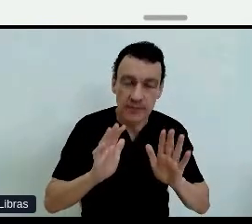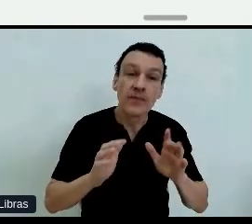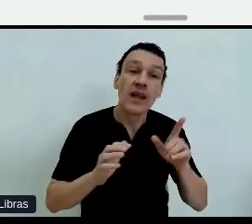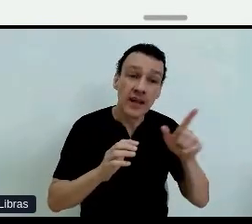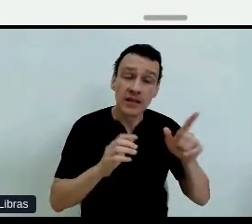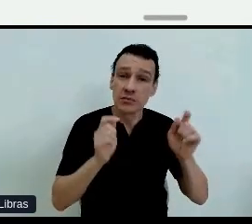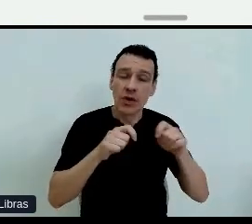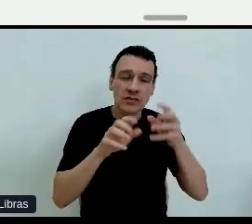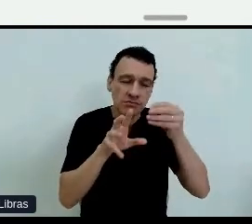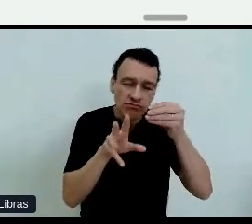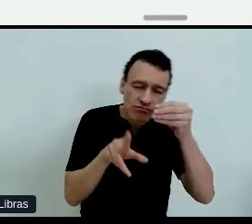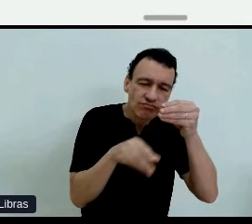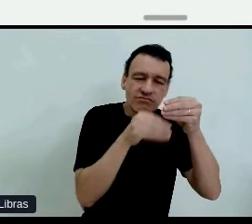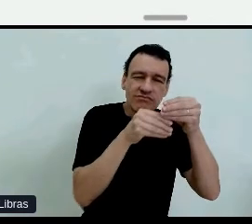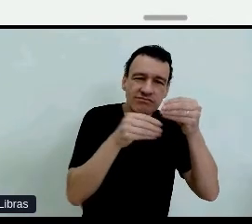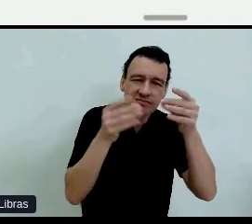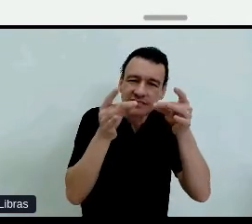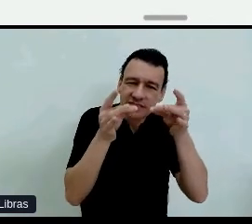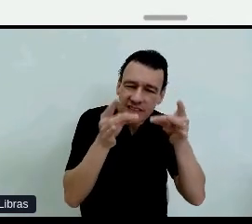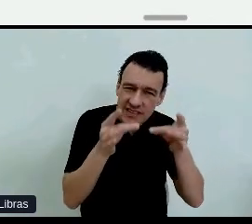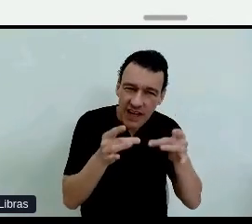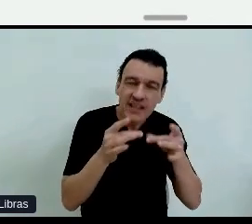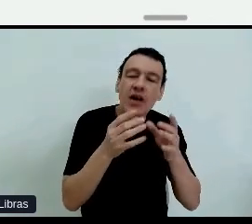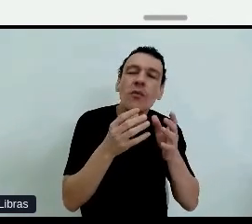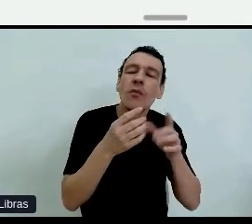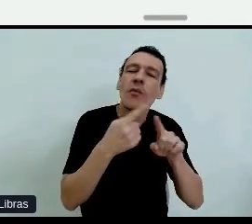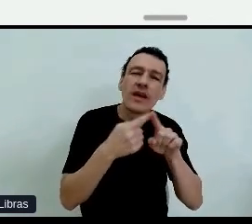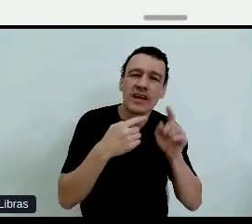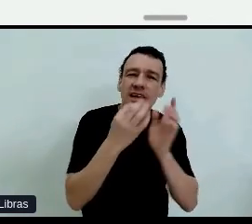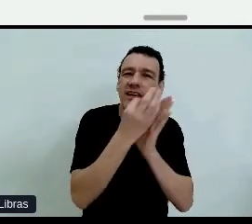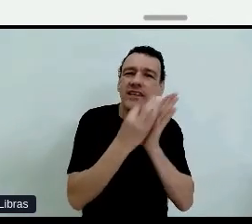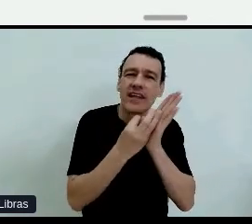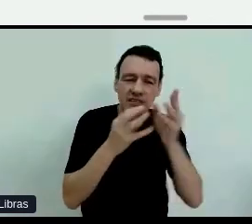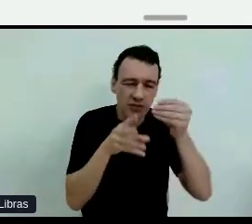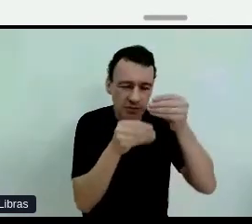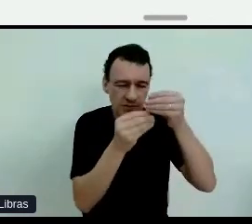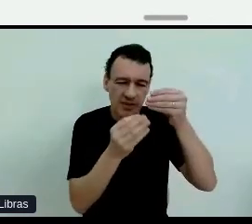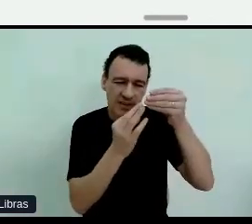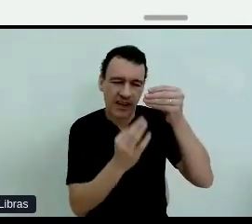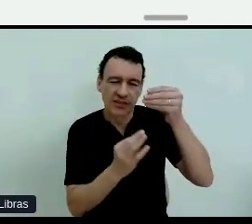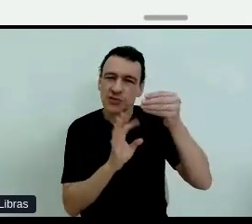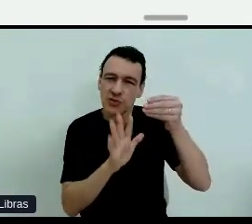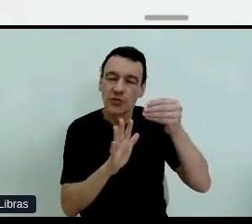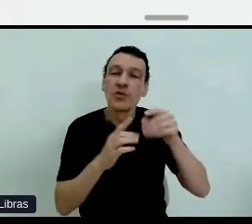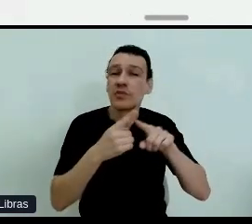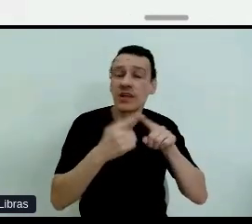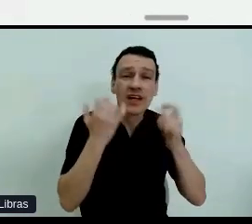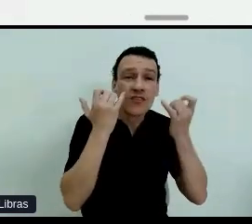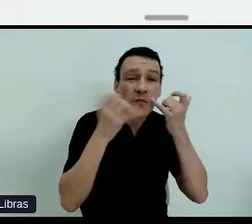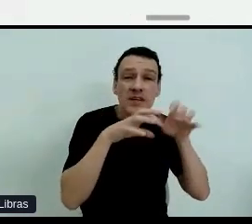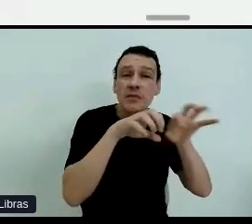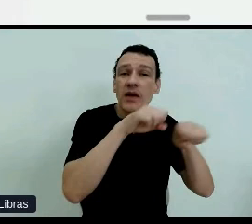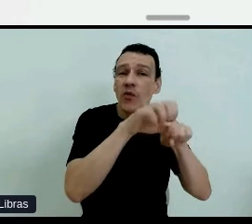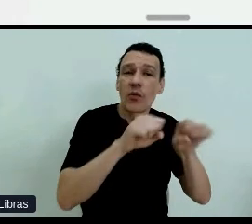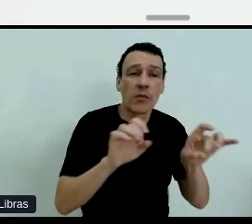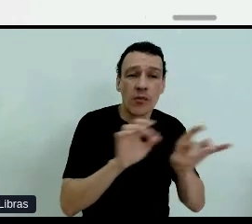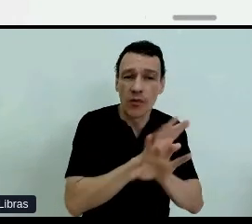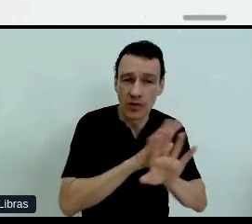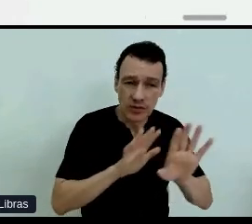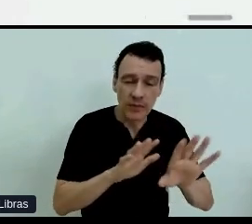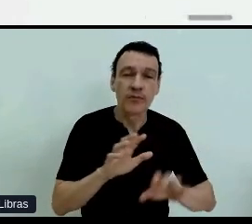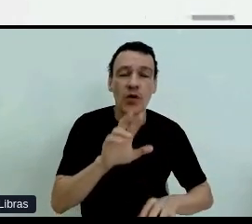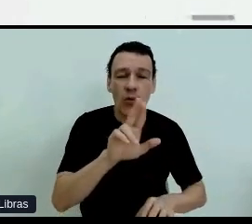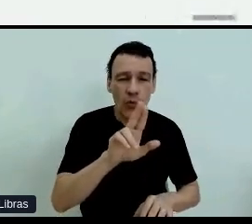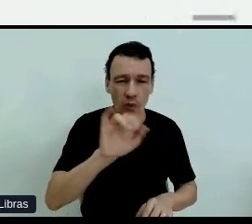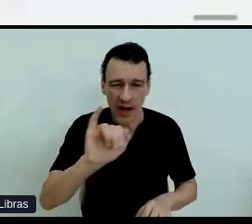descrição com esse texto baseado nessas informações que ele pegou. E o iDesigner, ele fica ali